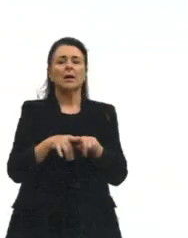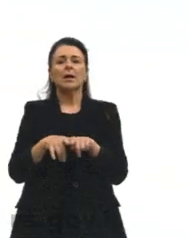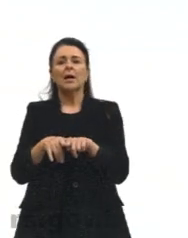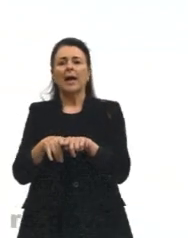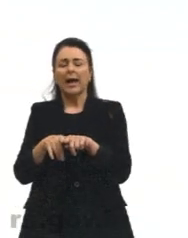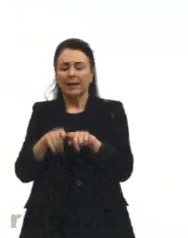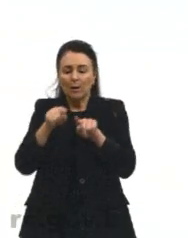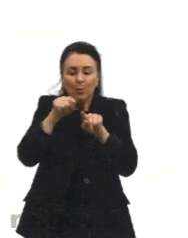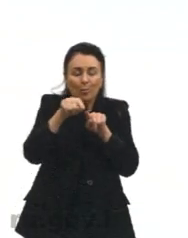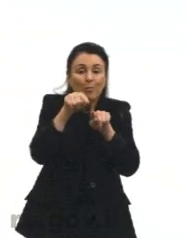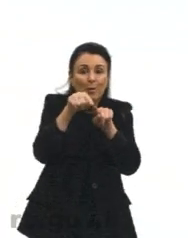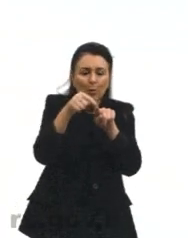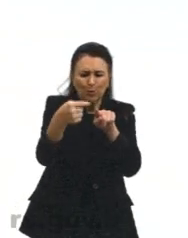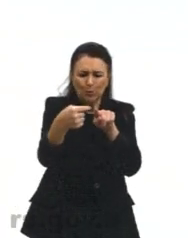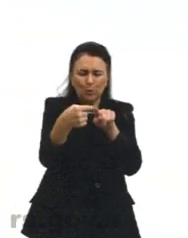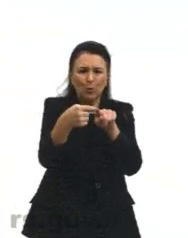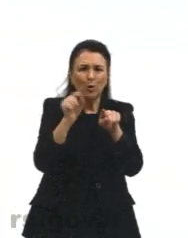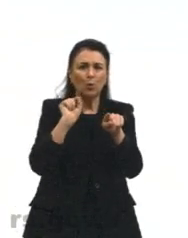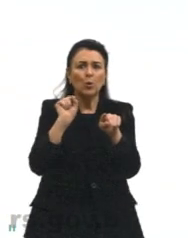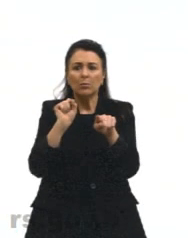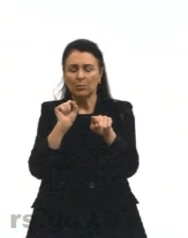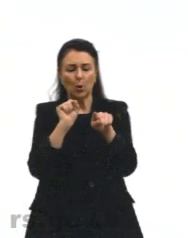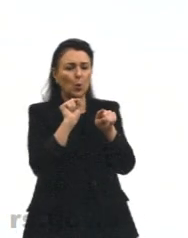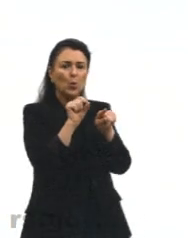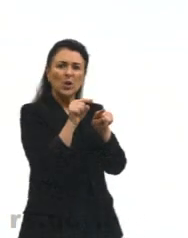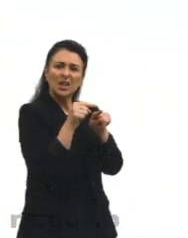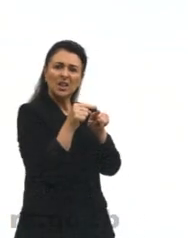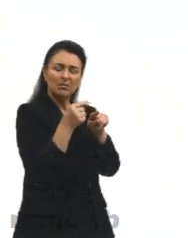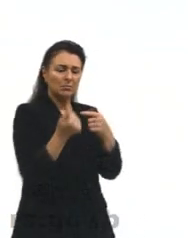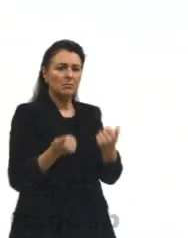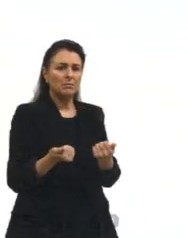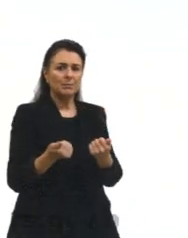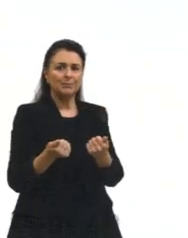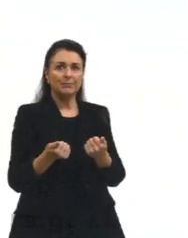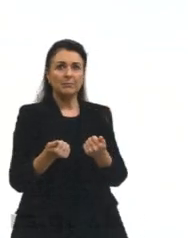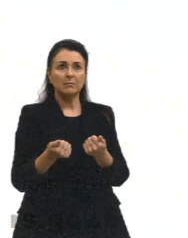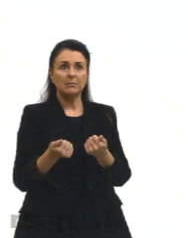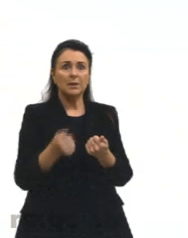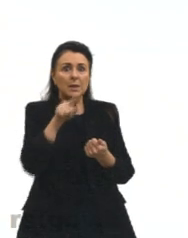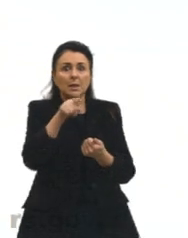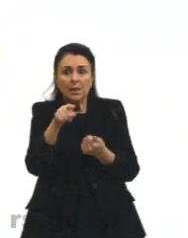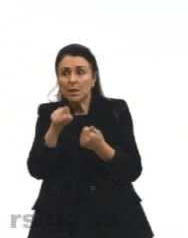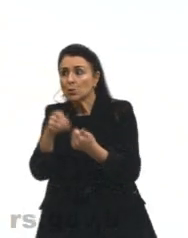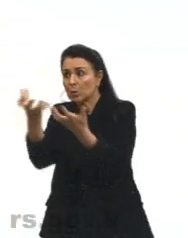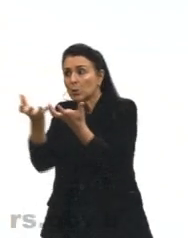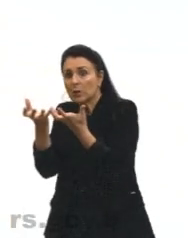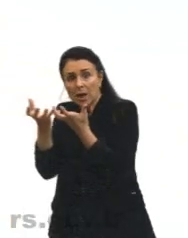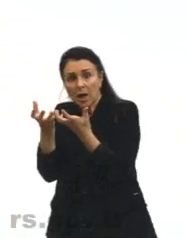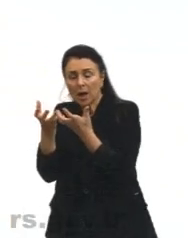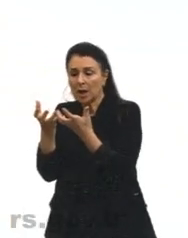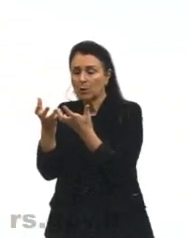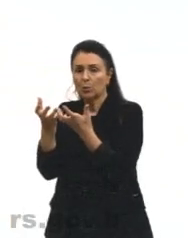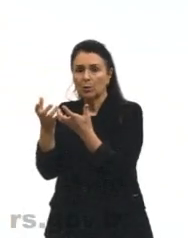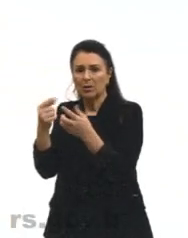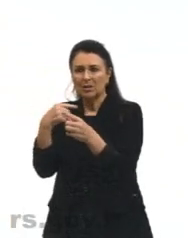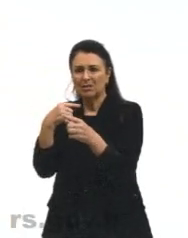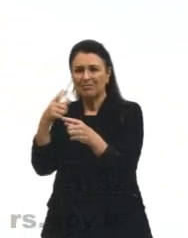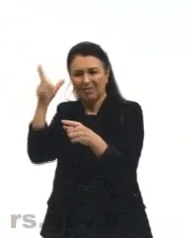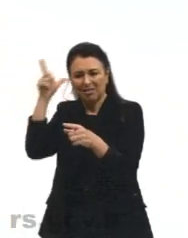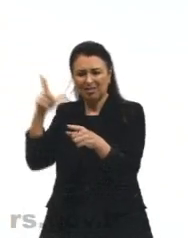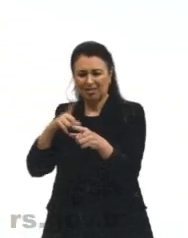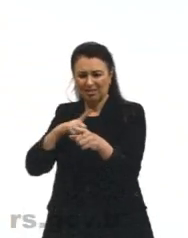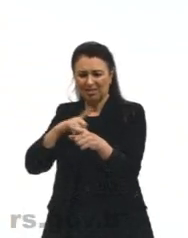pontuda certo o que Cavalheiro é isso que eu quero eu tenho uma ponta Ah sim entendi